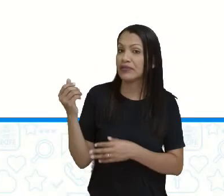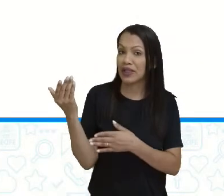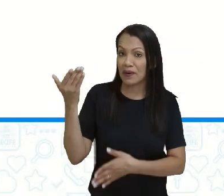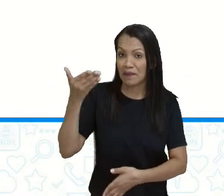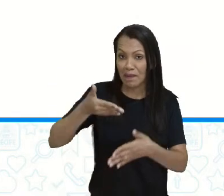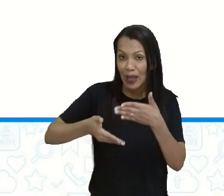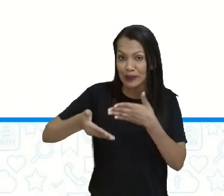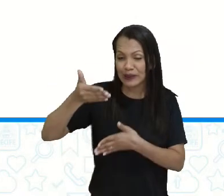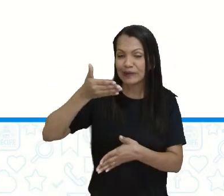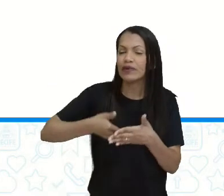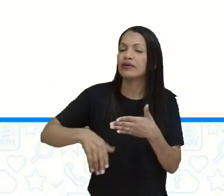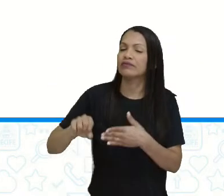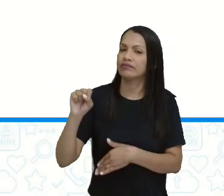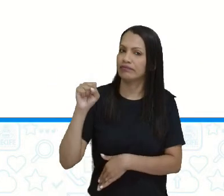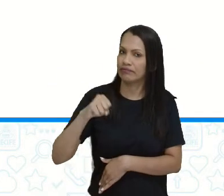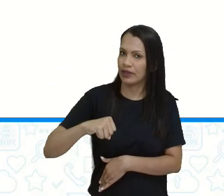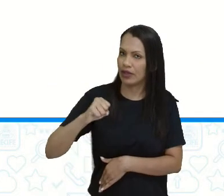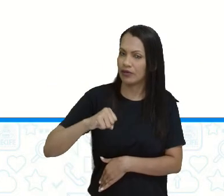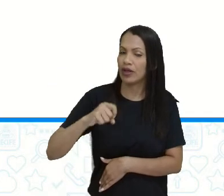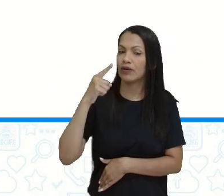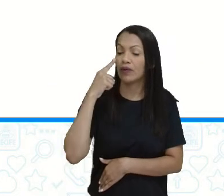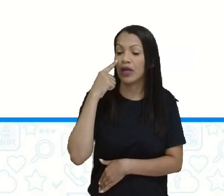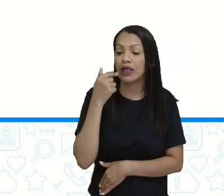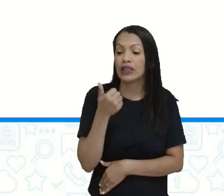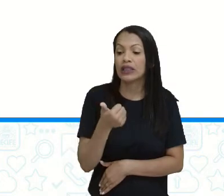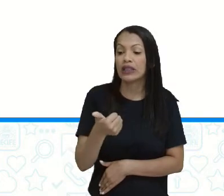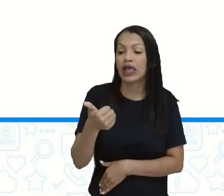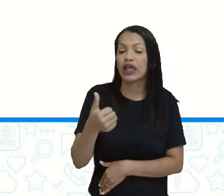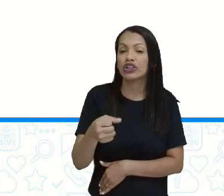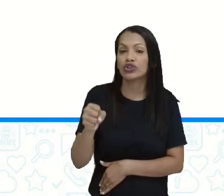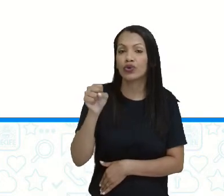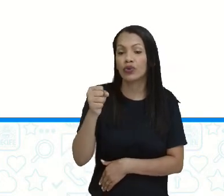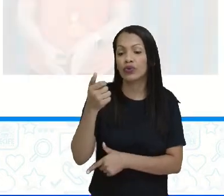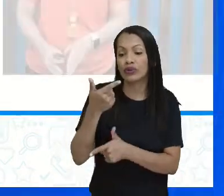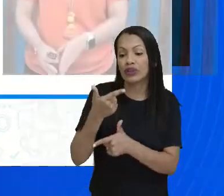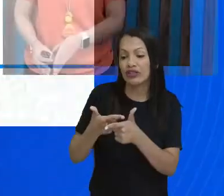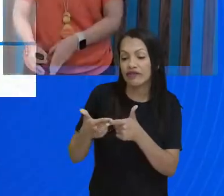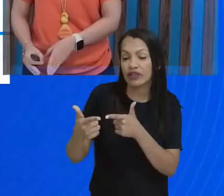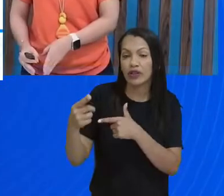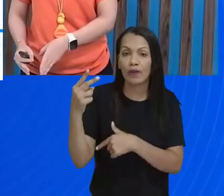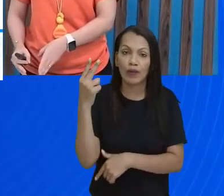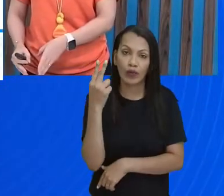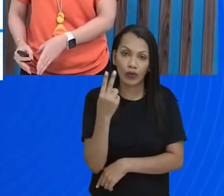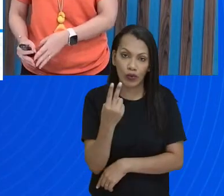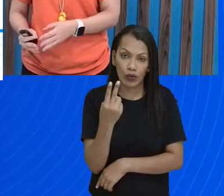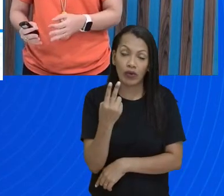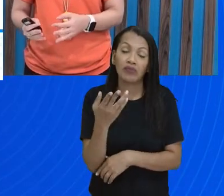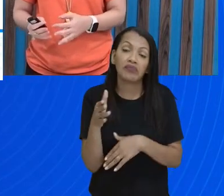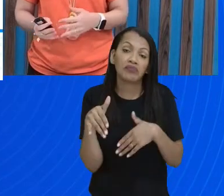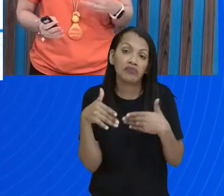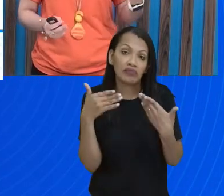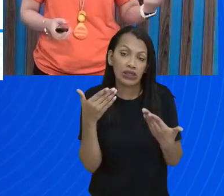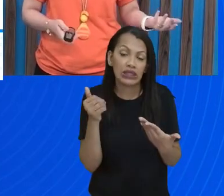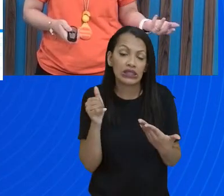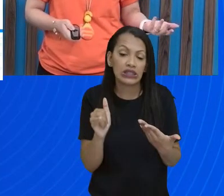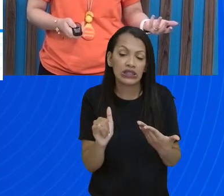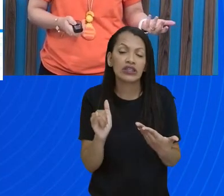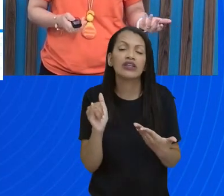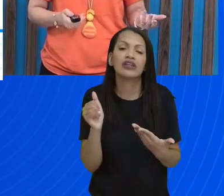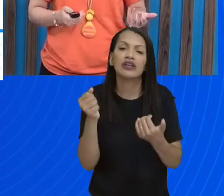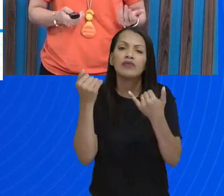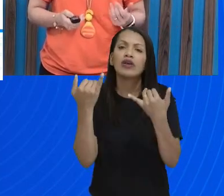participativas. Exatamente. Você vai pegar o 18 e dividir aí, né, para duas pessoas. Se a gente está falando em